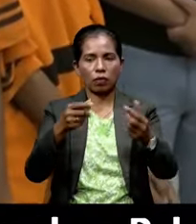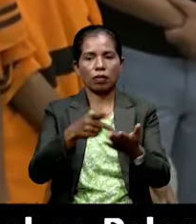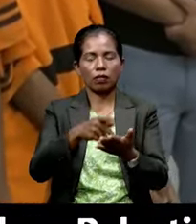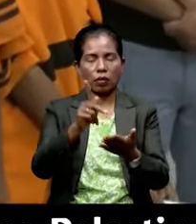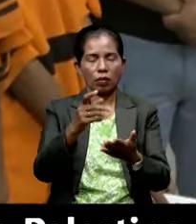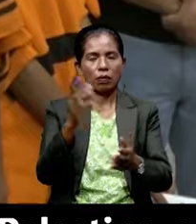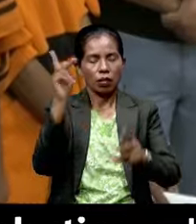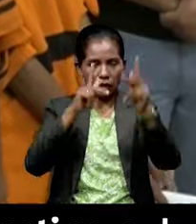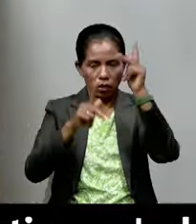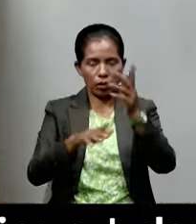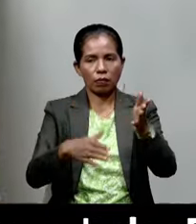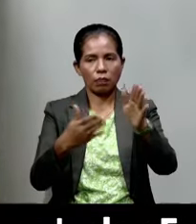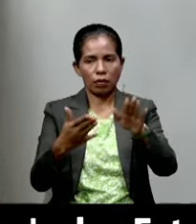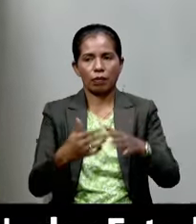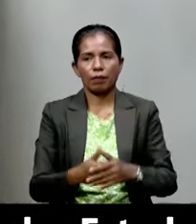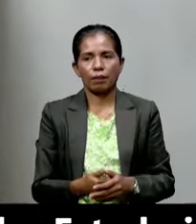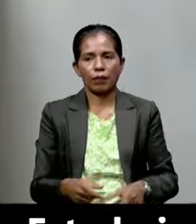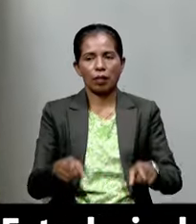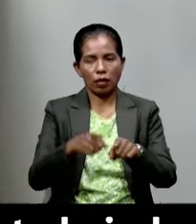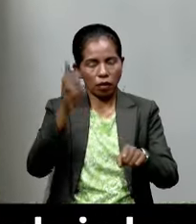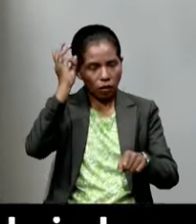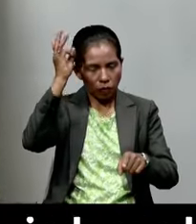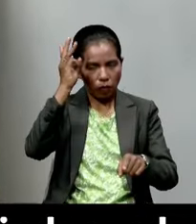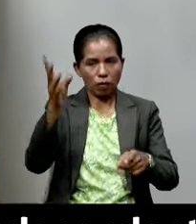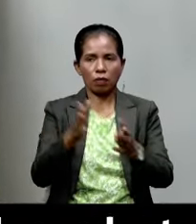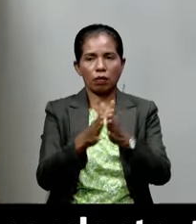mate. Dala ruma ida ne mos saya ne sempre preocupação be